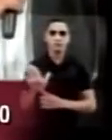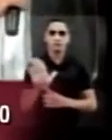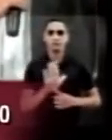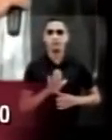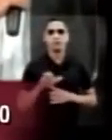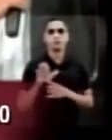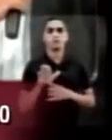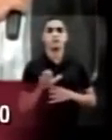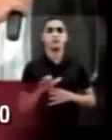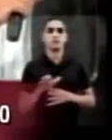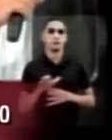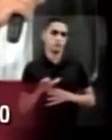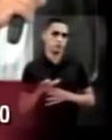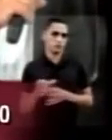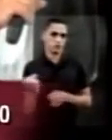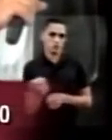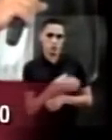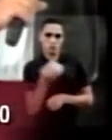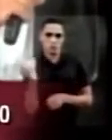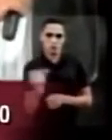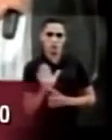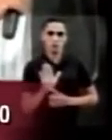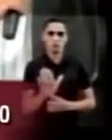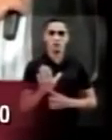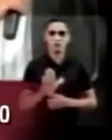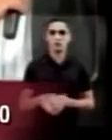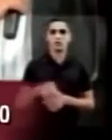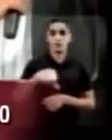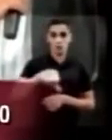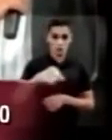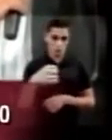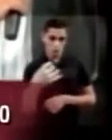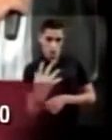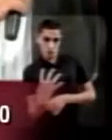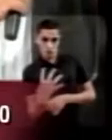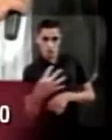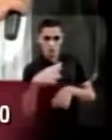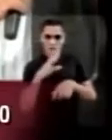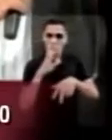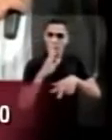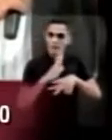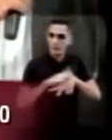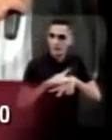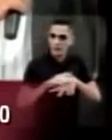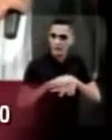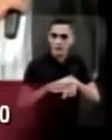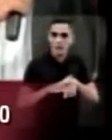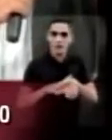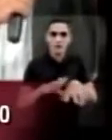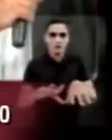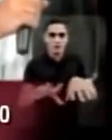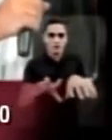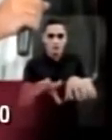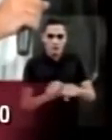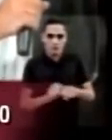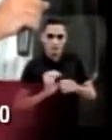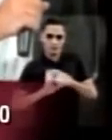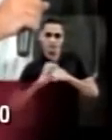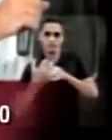apresentados os resultados de 94 pacientes COVID